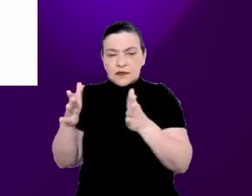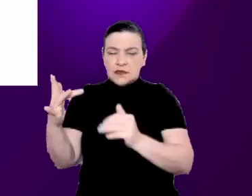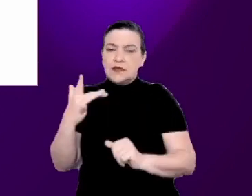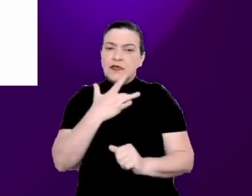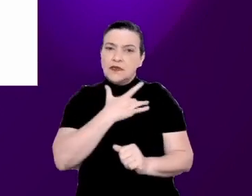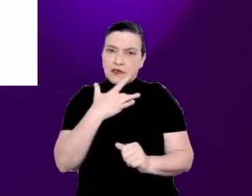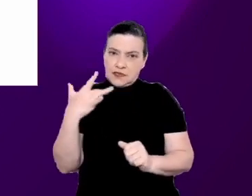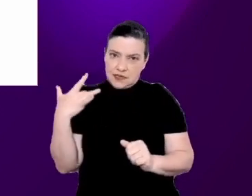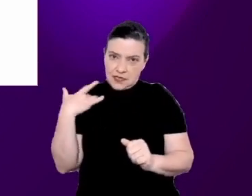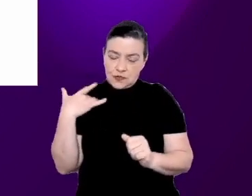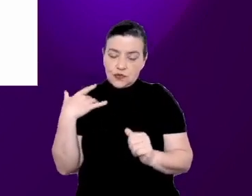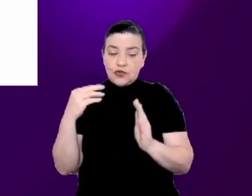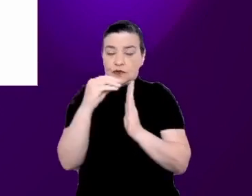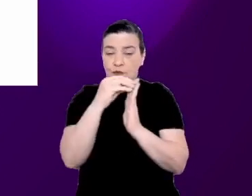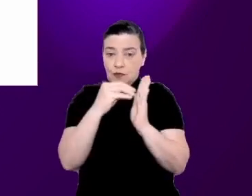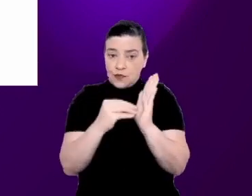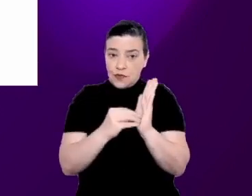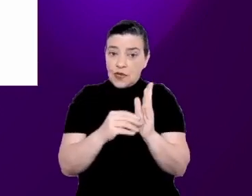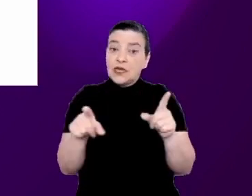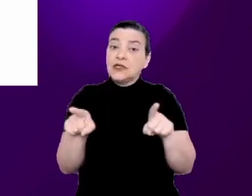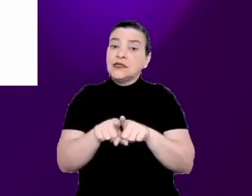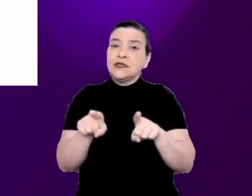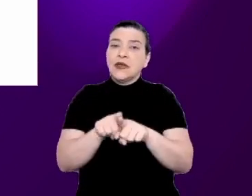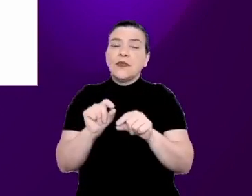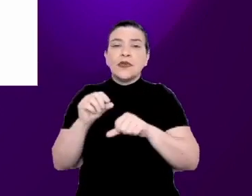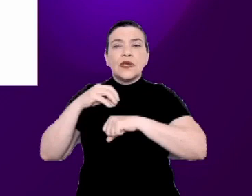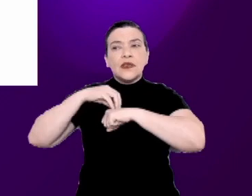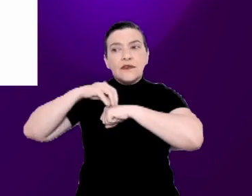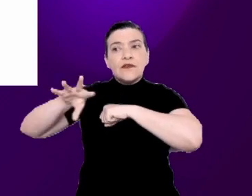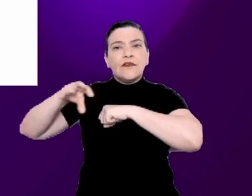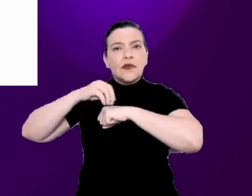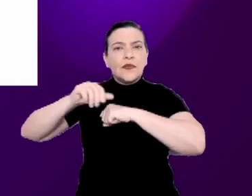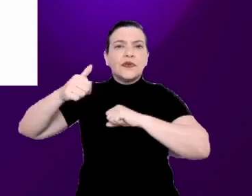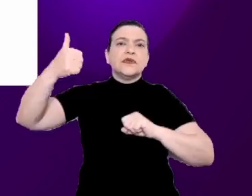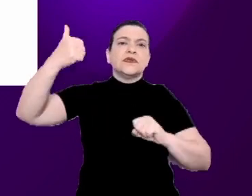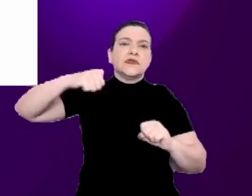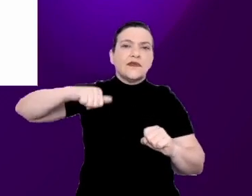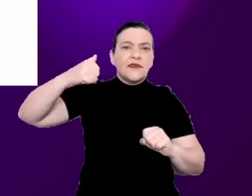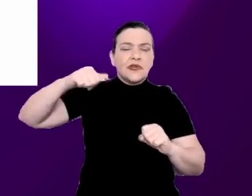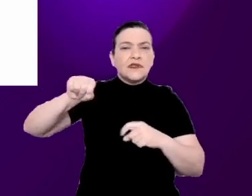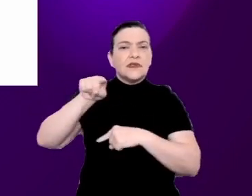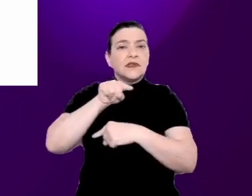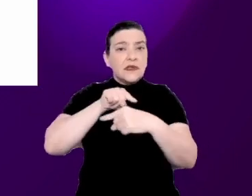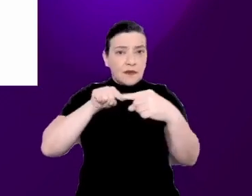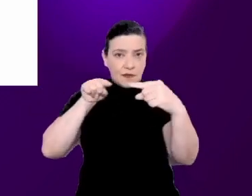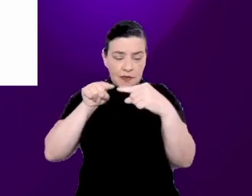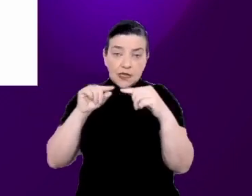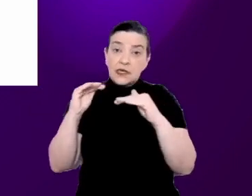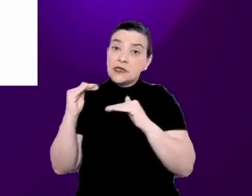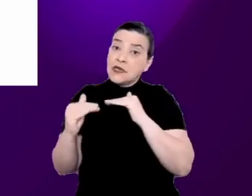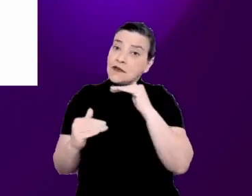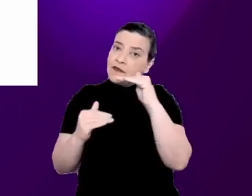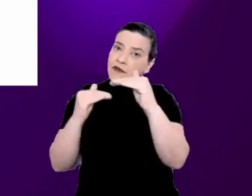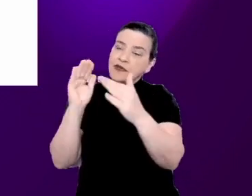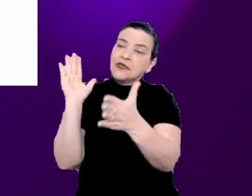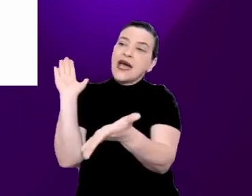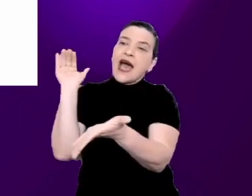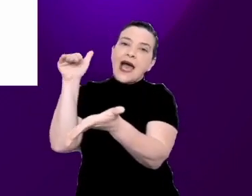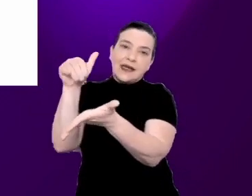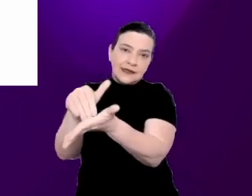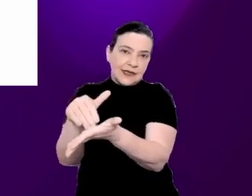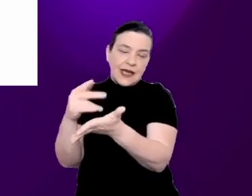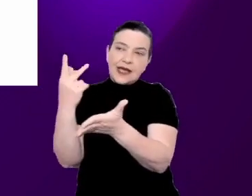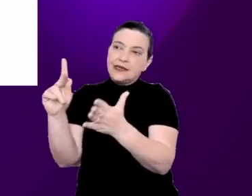no protocolo, com campos de input de informação sobre a avaliação, sobre as metas e evolução do paciente, até finalmente a alta